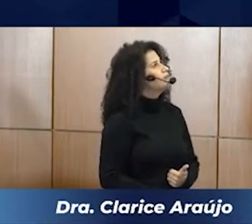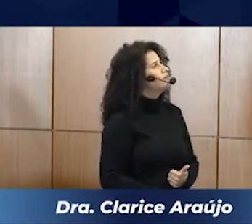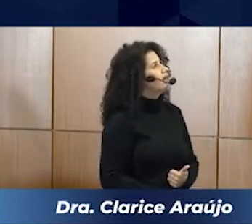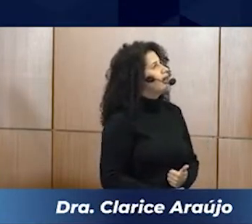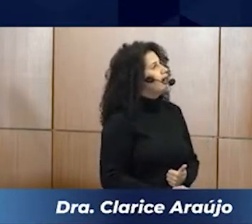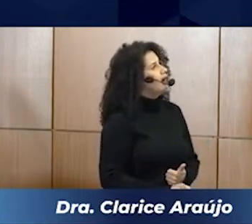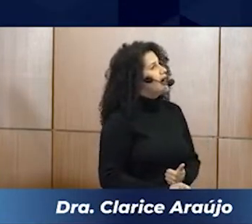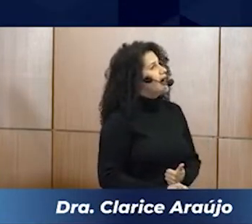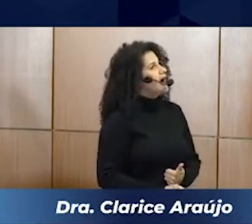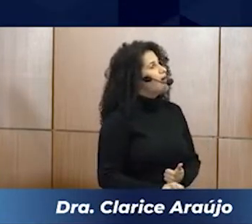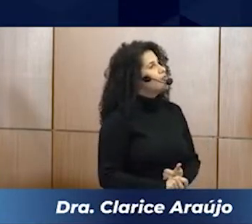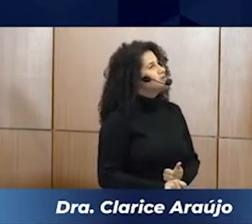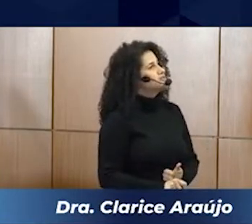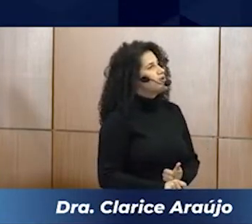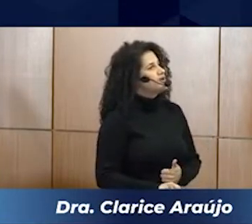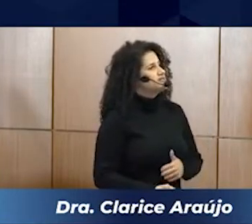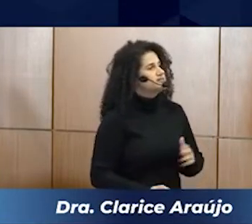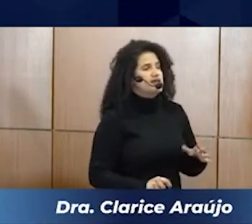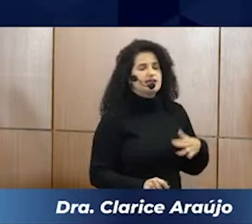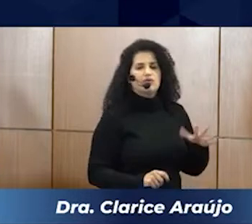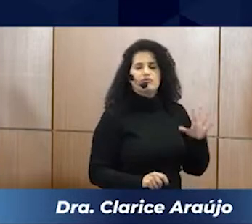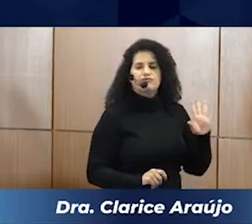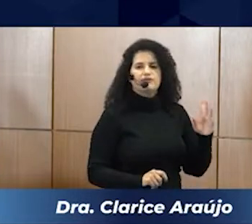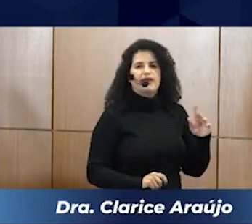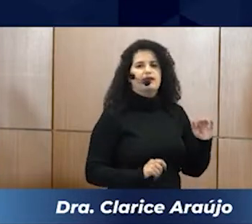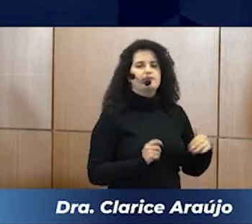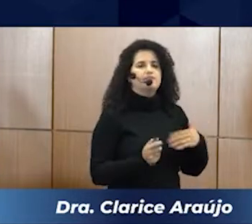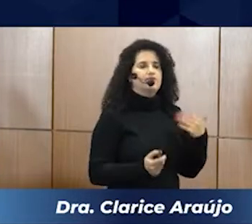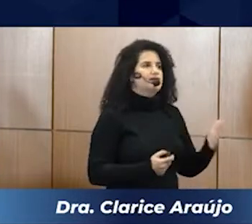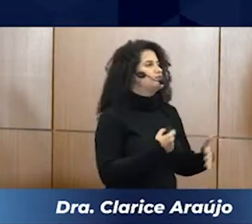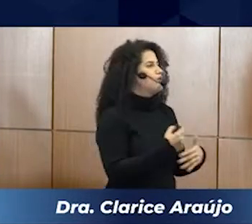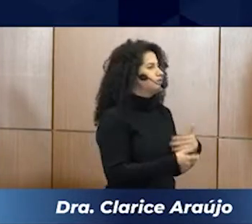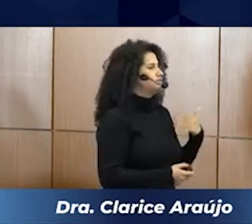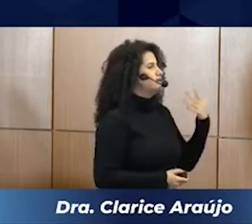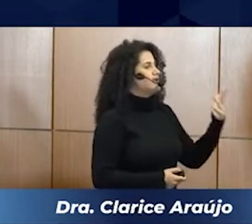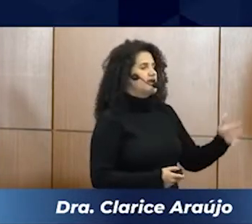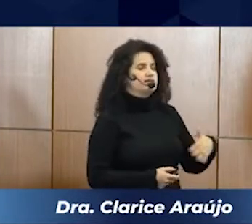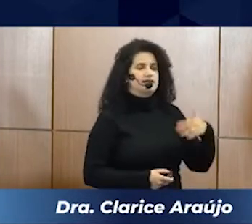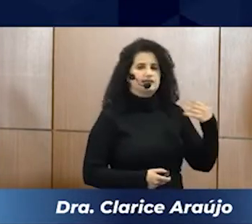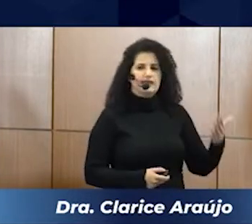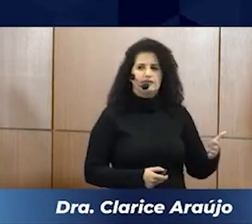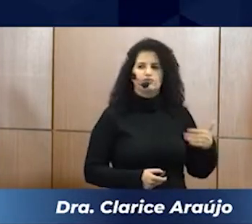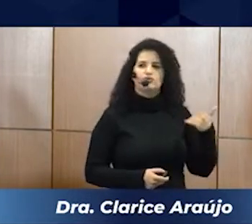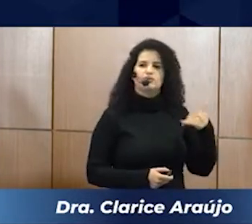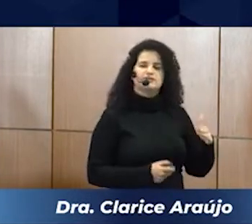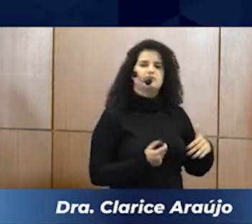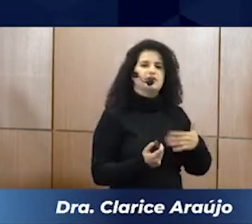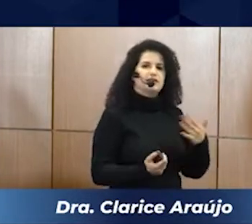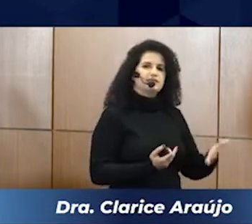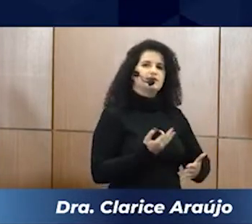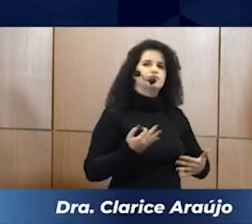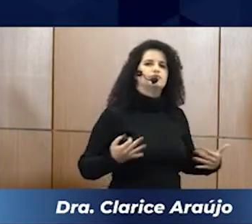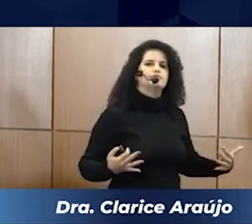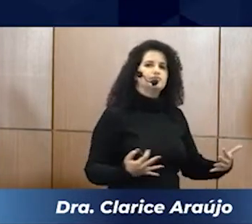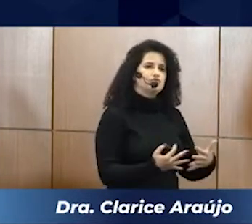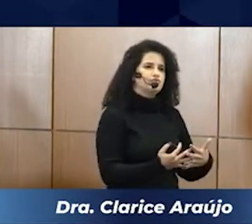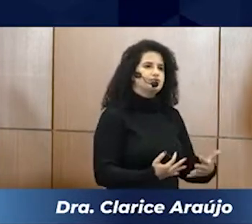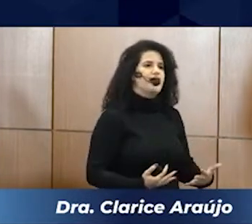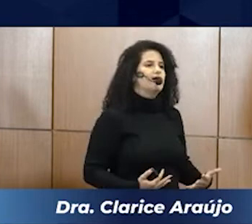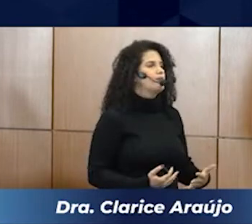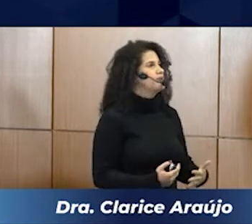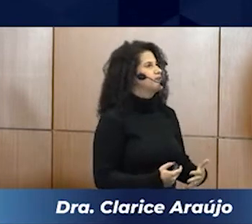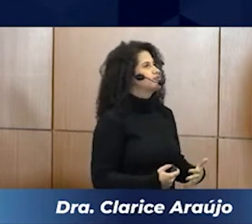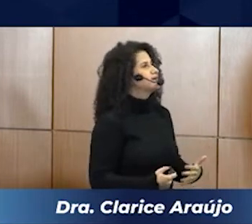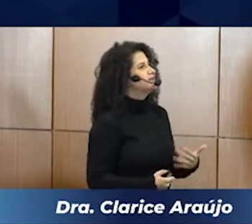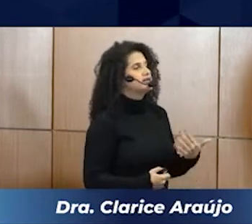Então, algumas coisas, né, que eu fiquei, né, trouxe também da literatura, mas também tentando